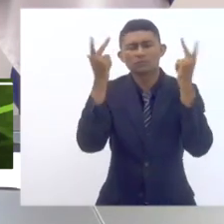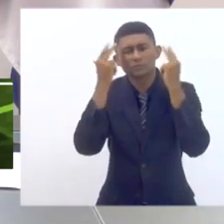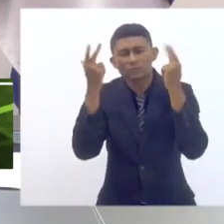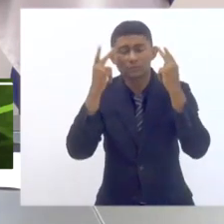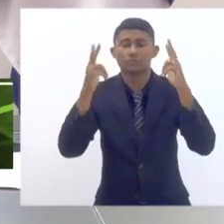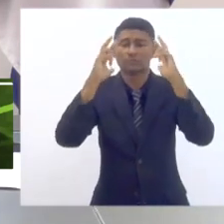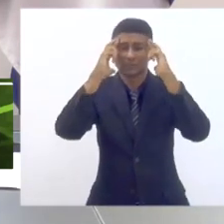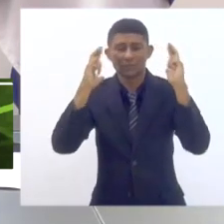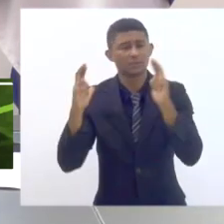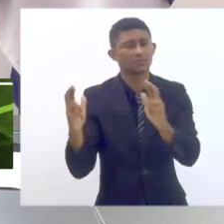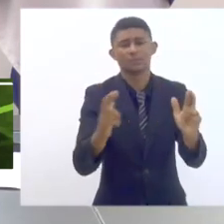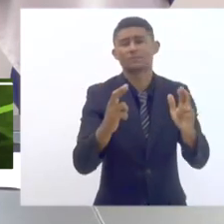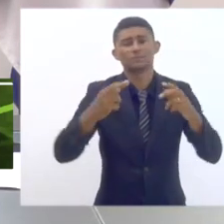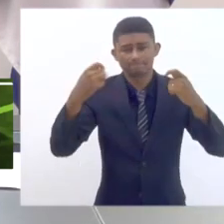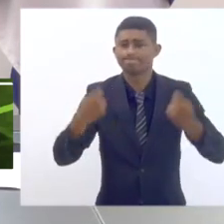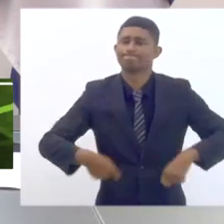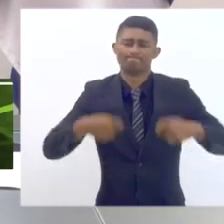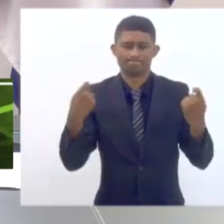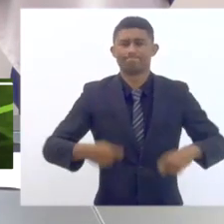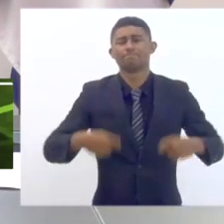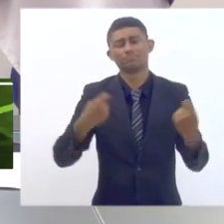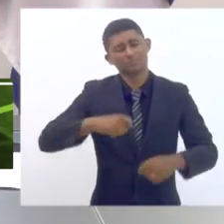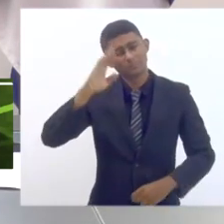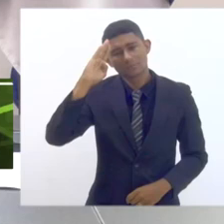que prevalecer sempre, acima de qualquer posição